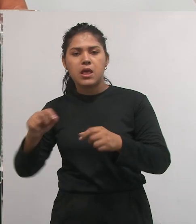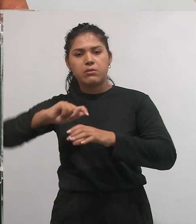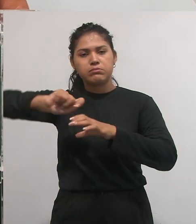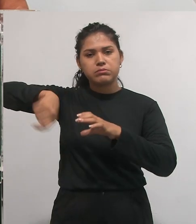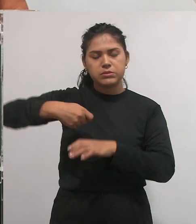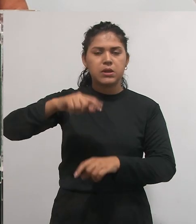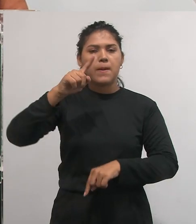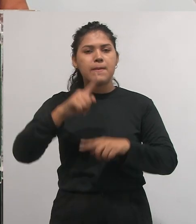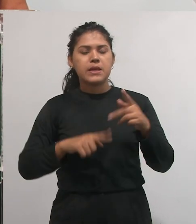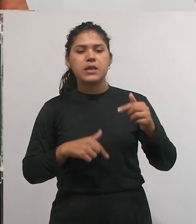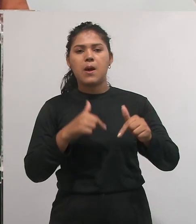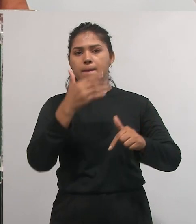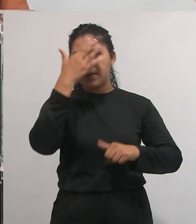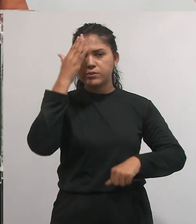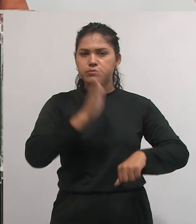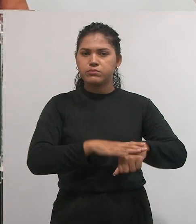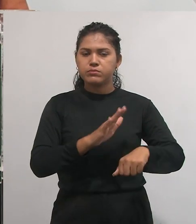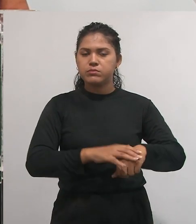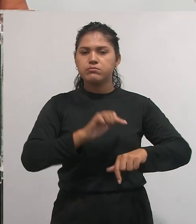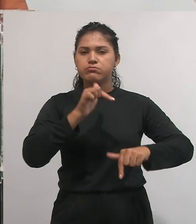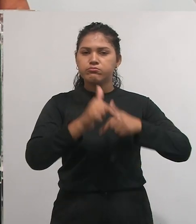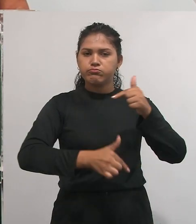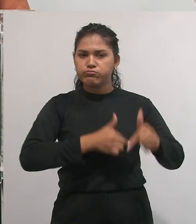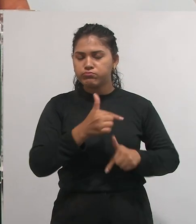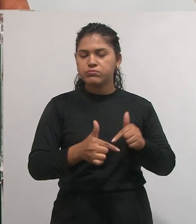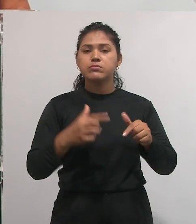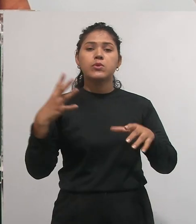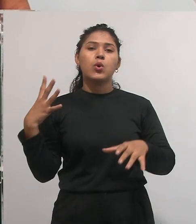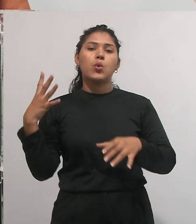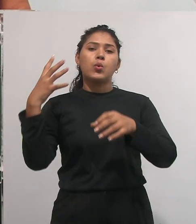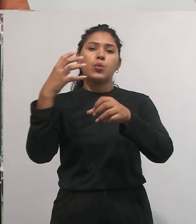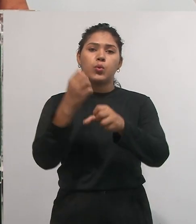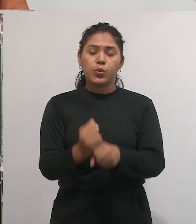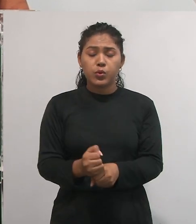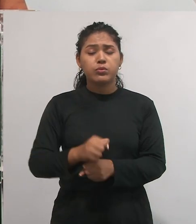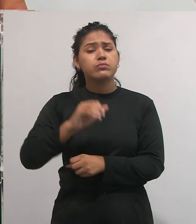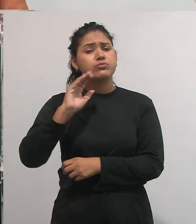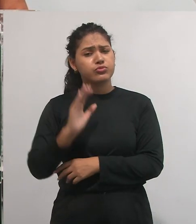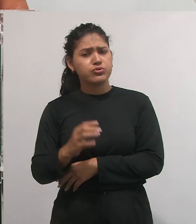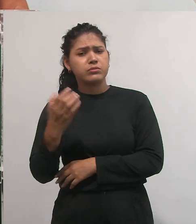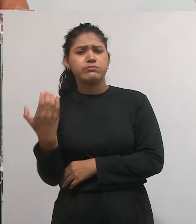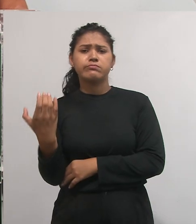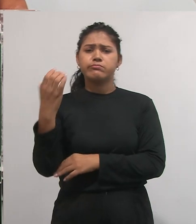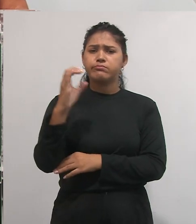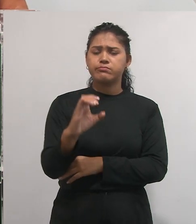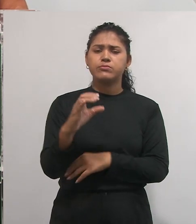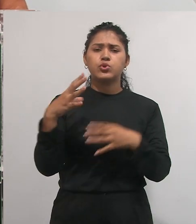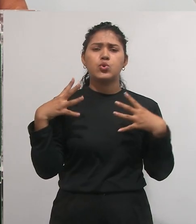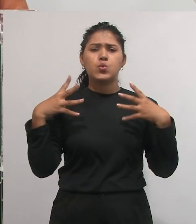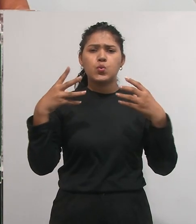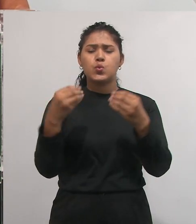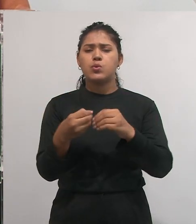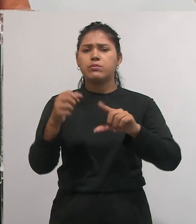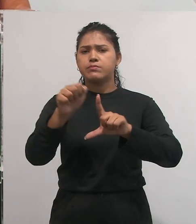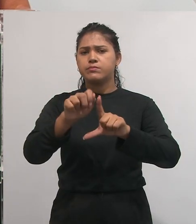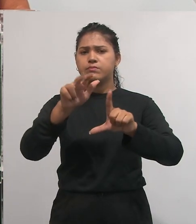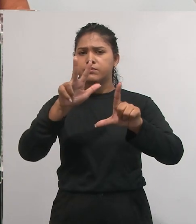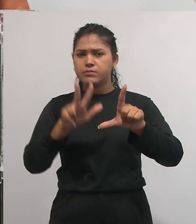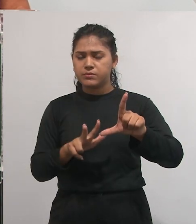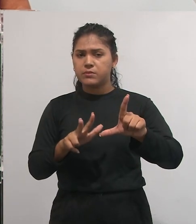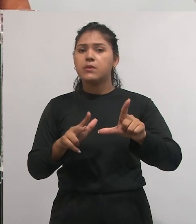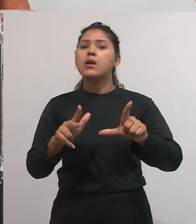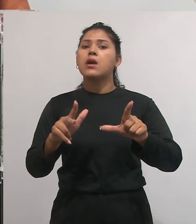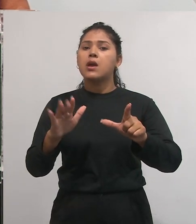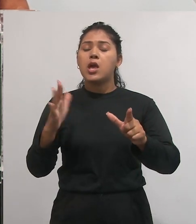por unidade, foram feitos cálculos. E esses cálculos estão todos demonstrados lá